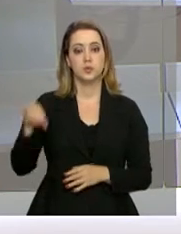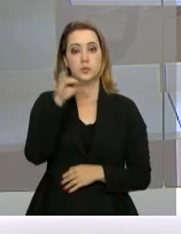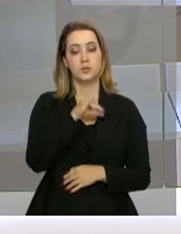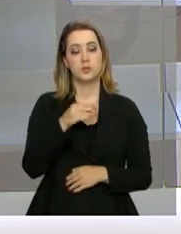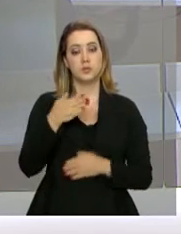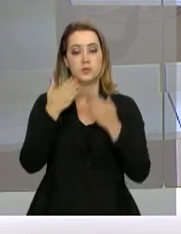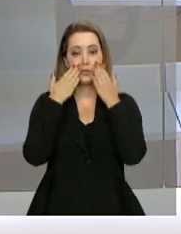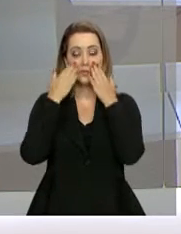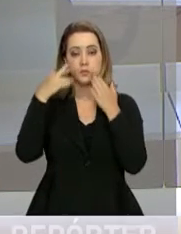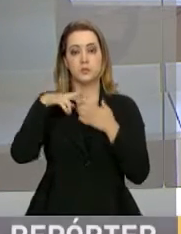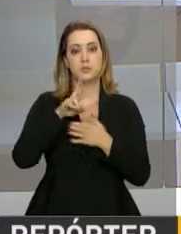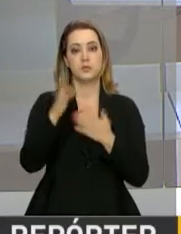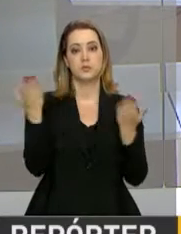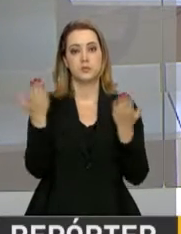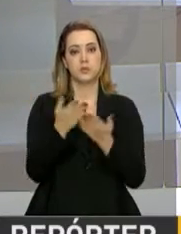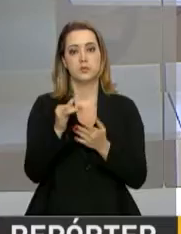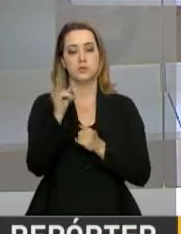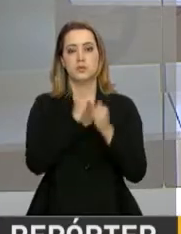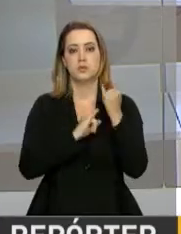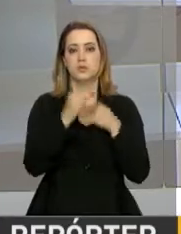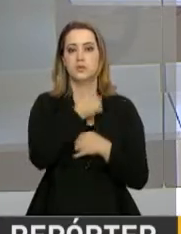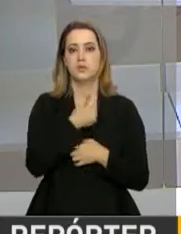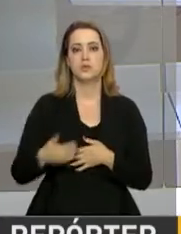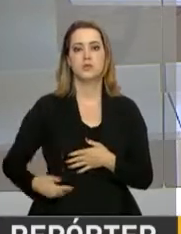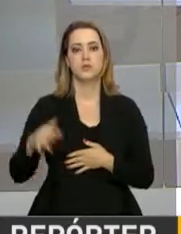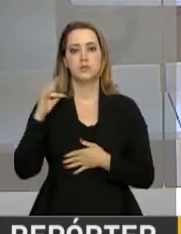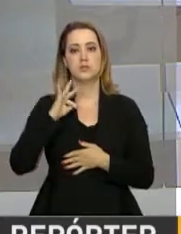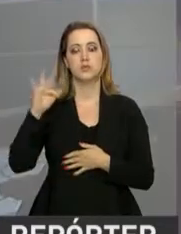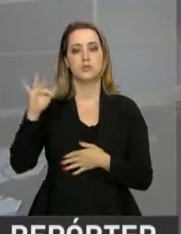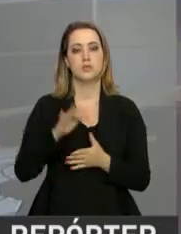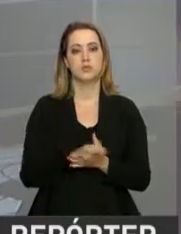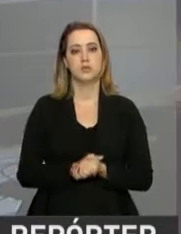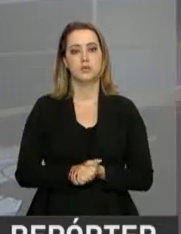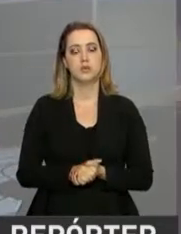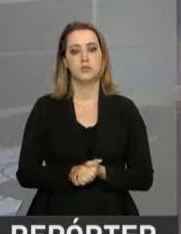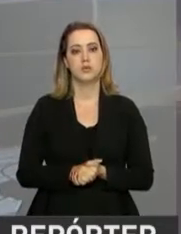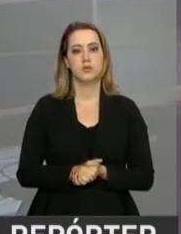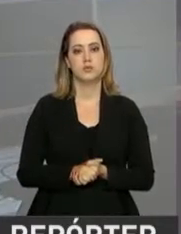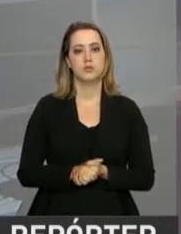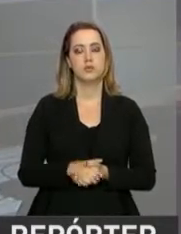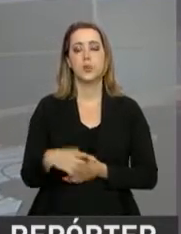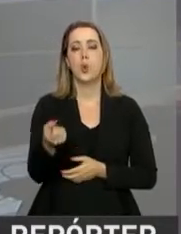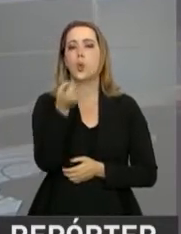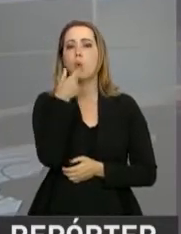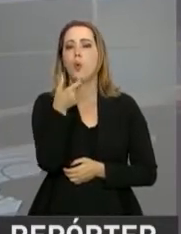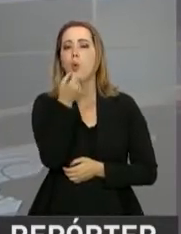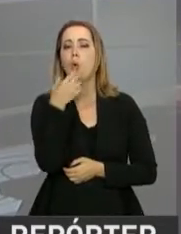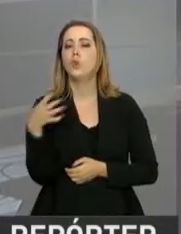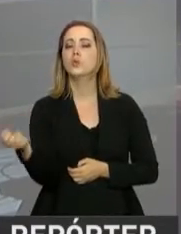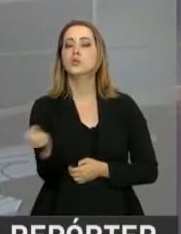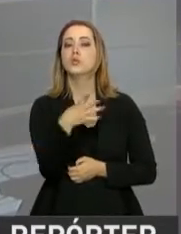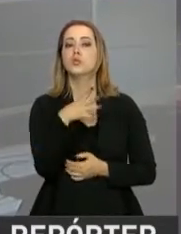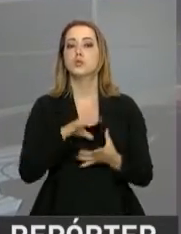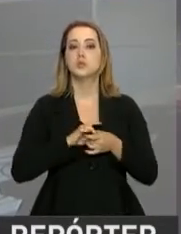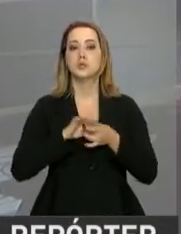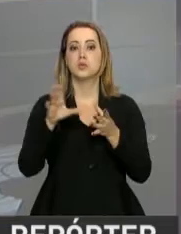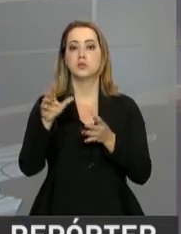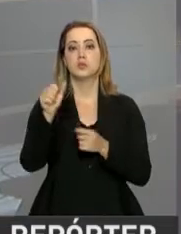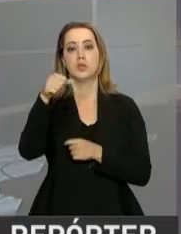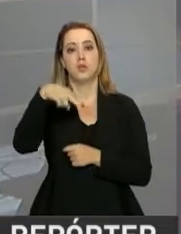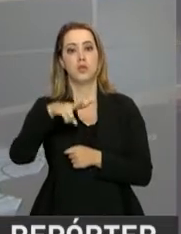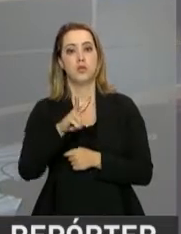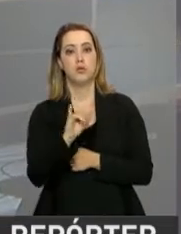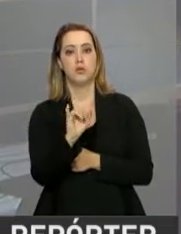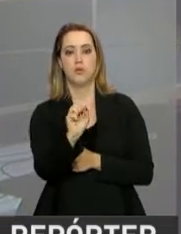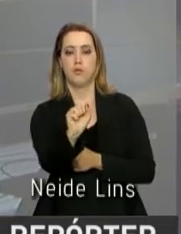Olá, o repórter NBR está de volta com as notícias do governo federal. Um novo medicamento liberado pela Agência